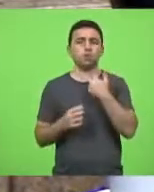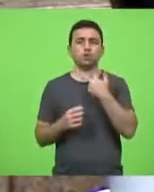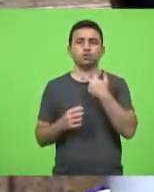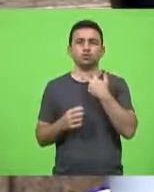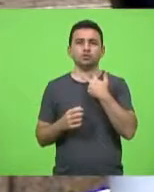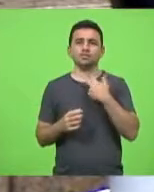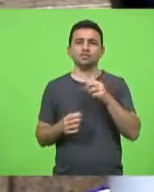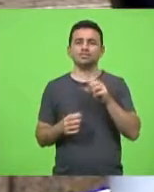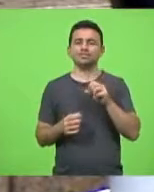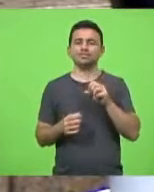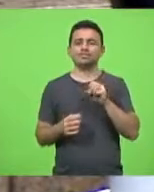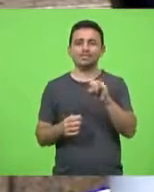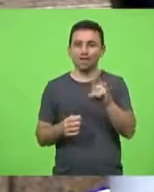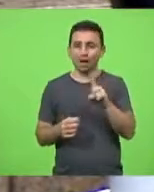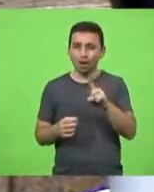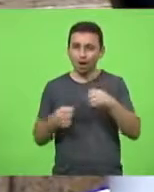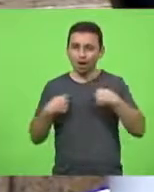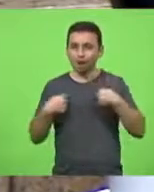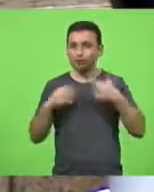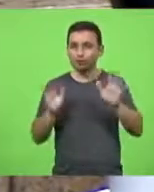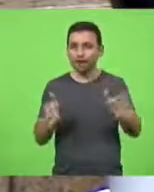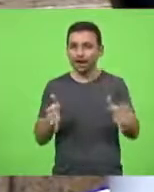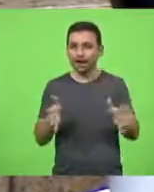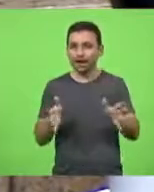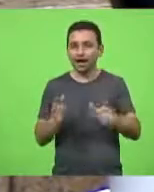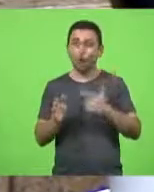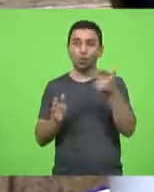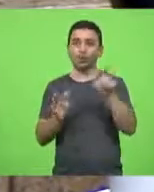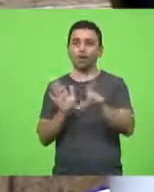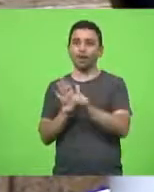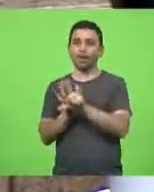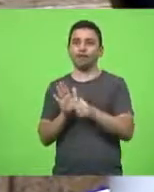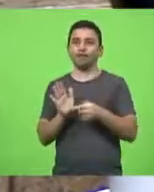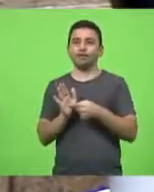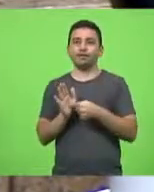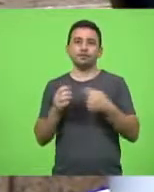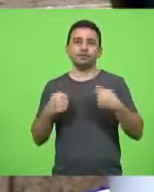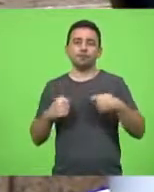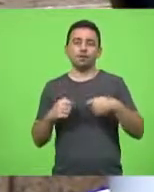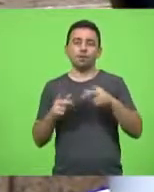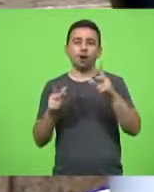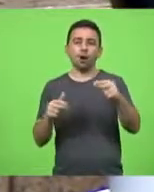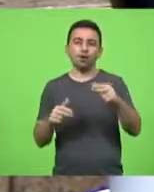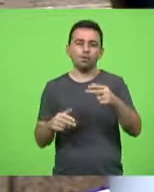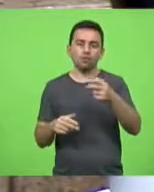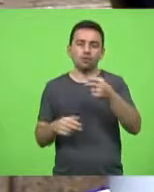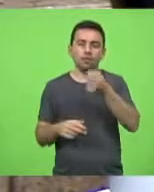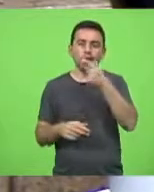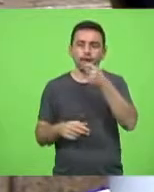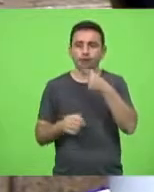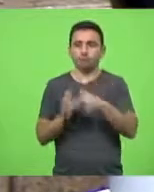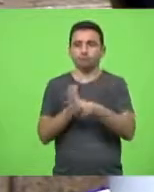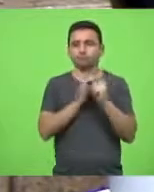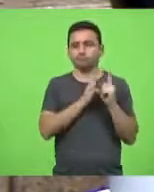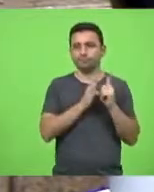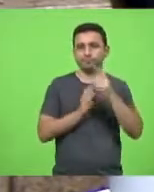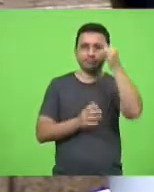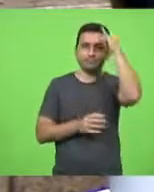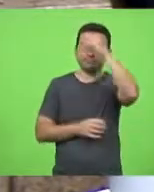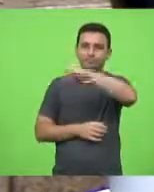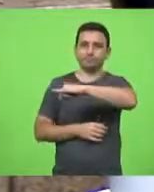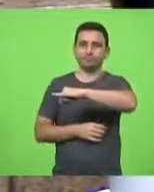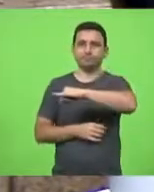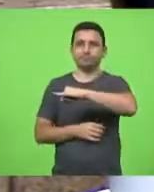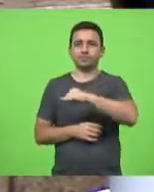teria feito aqui outras leis nesse sentido, como, por exemplo, do medicamento precoce, que eu defendo. Então, mas sabendo